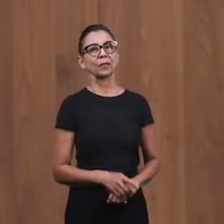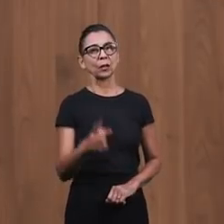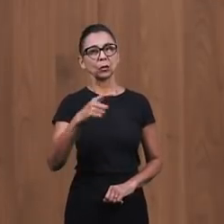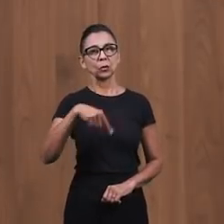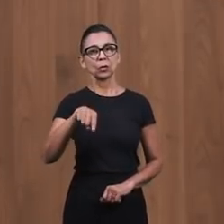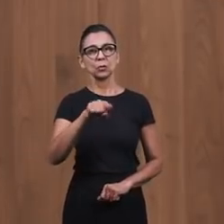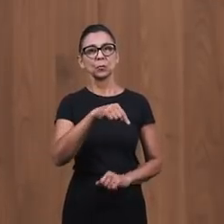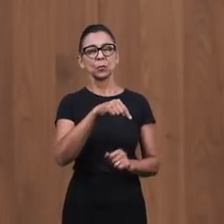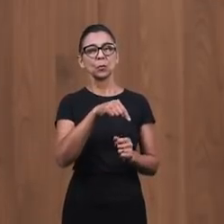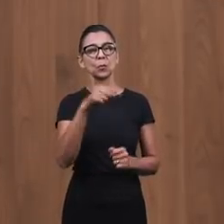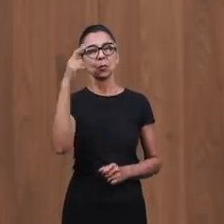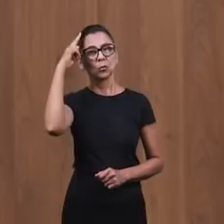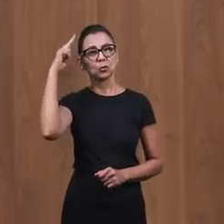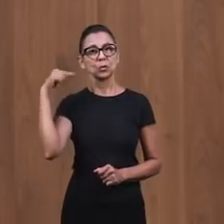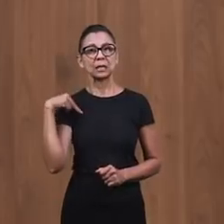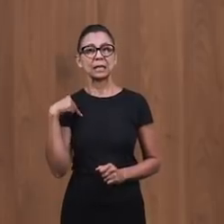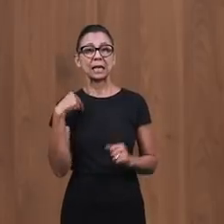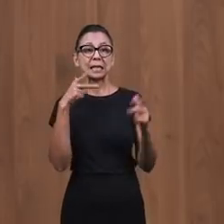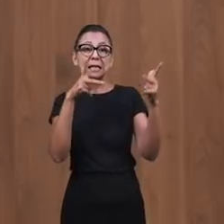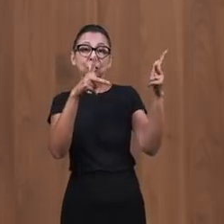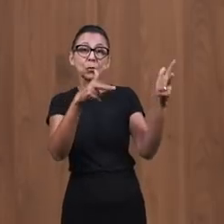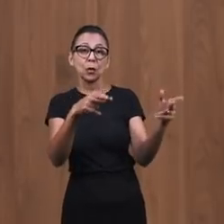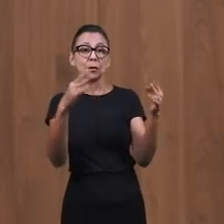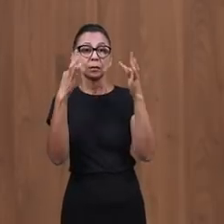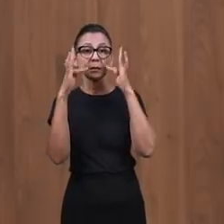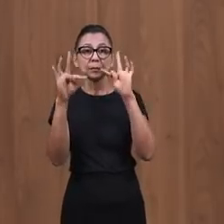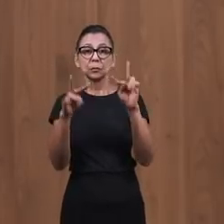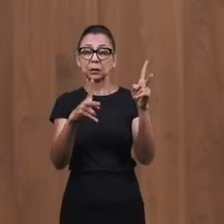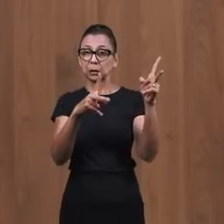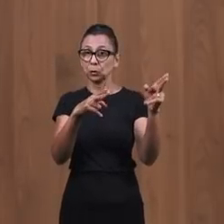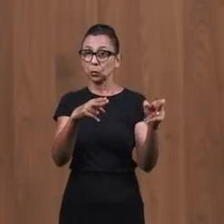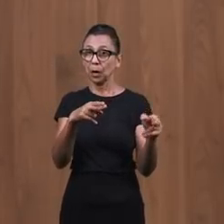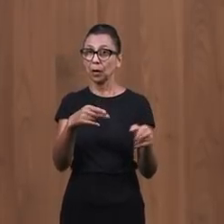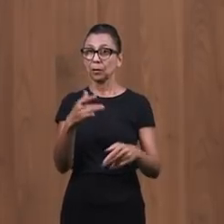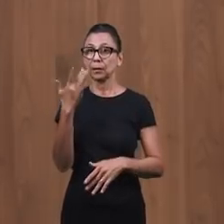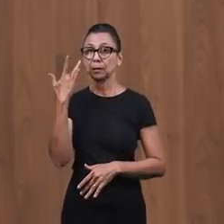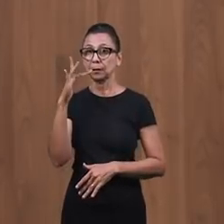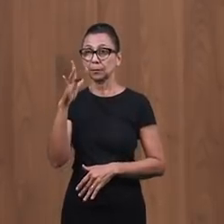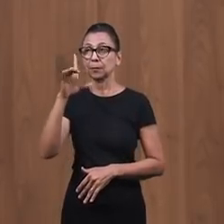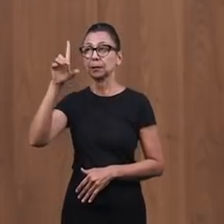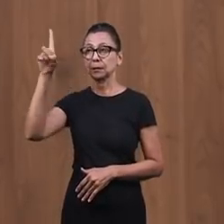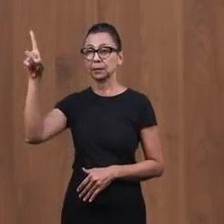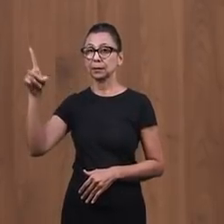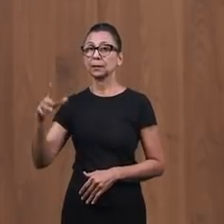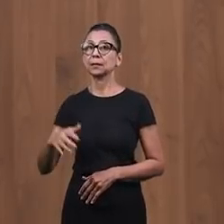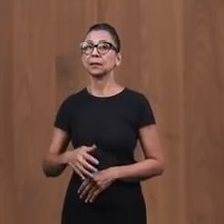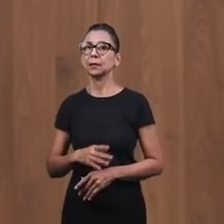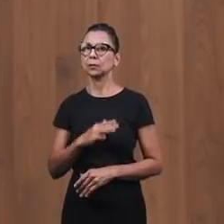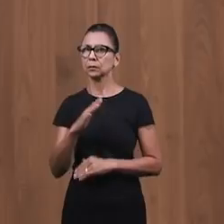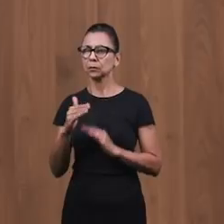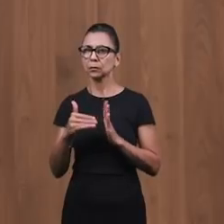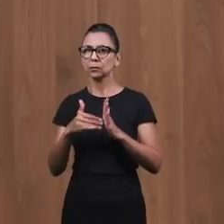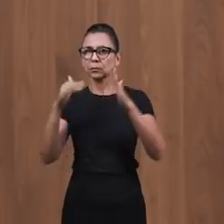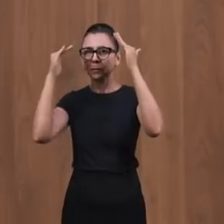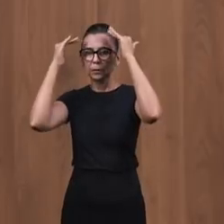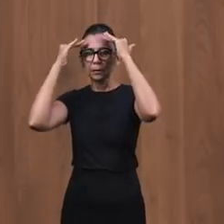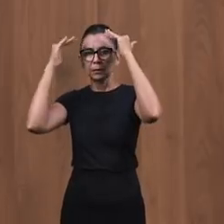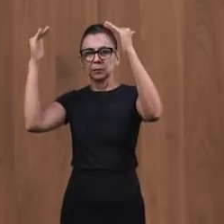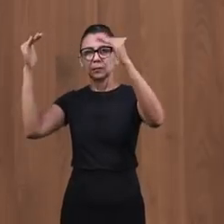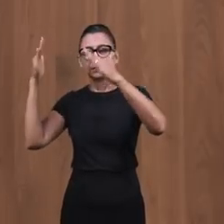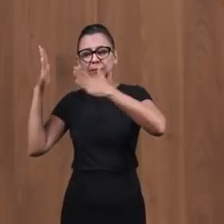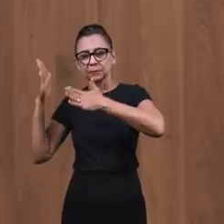assim, intermediários como José, ser servos tementes ao Senhor. Vamos agradar a Deus em tudo